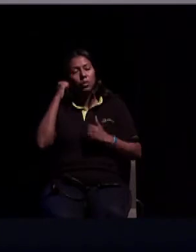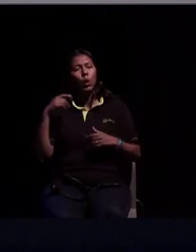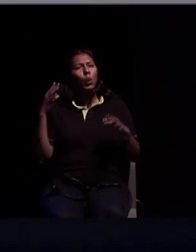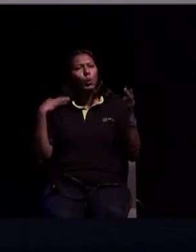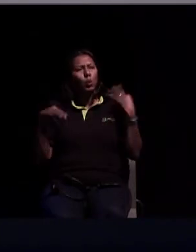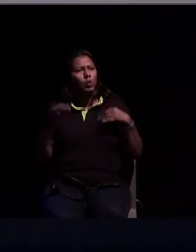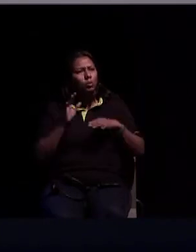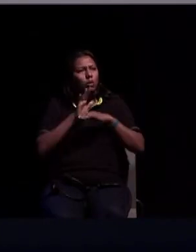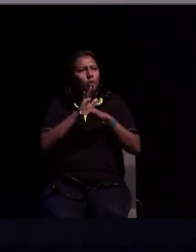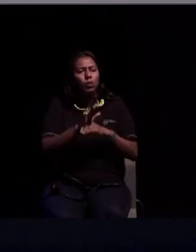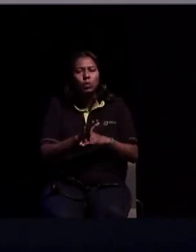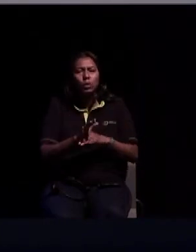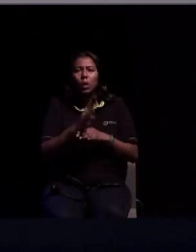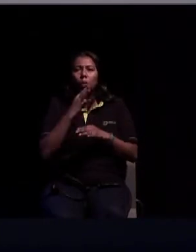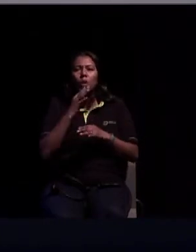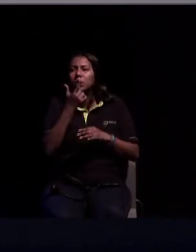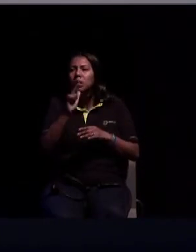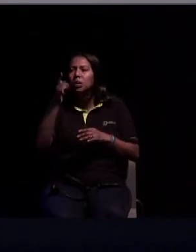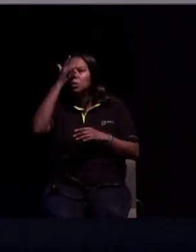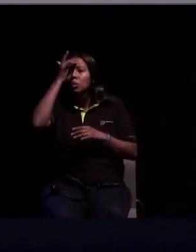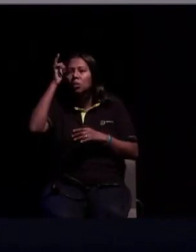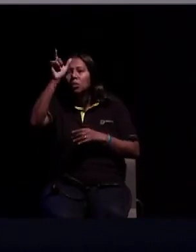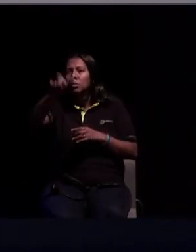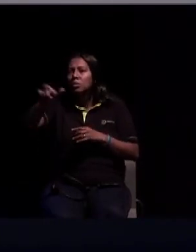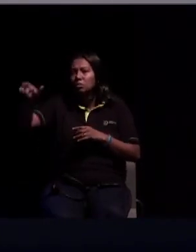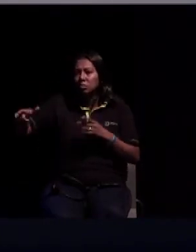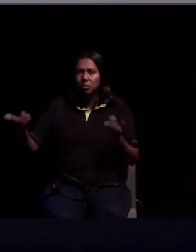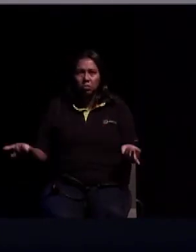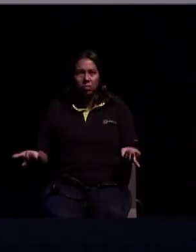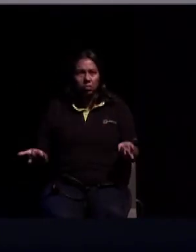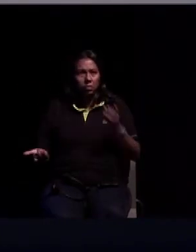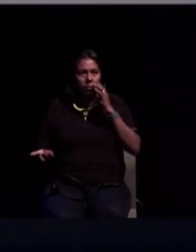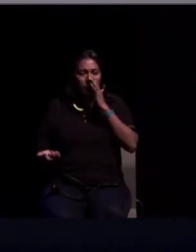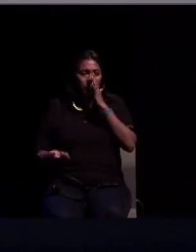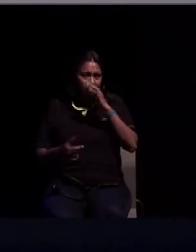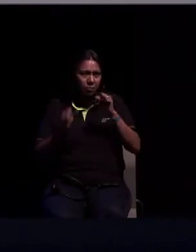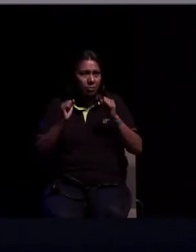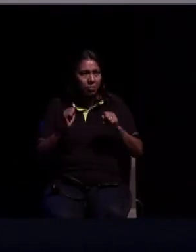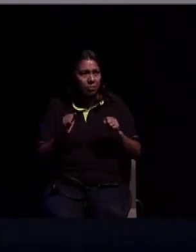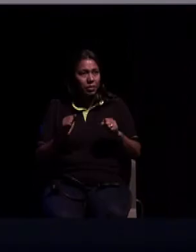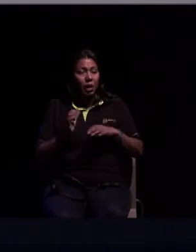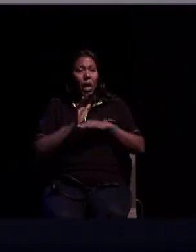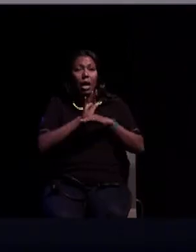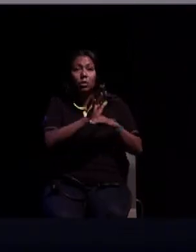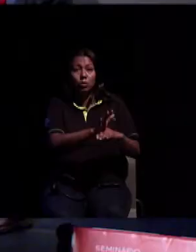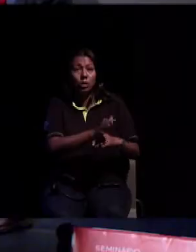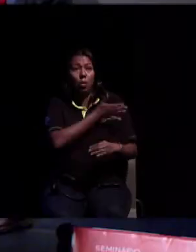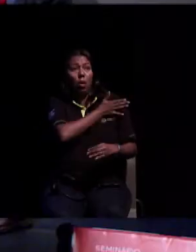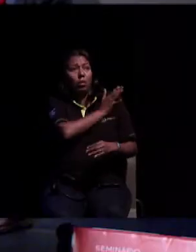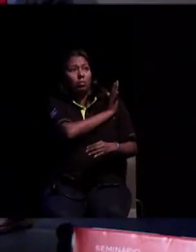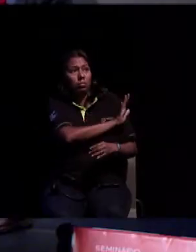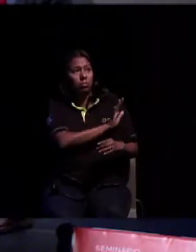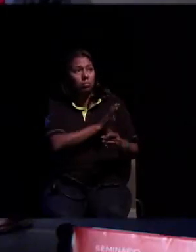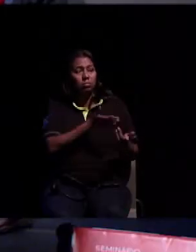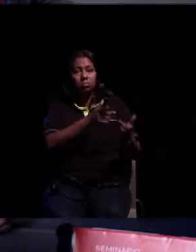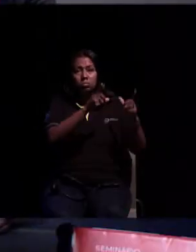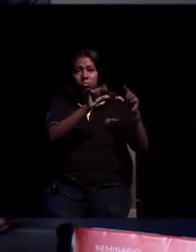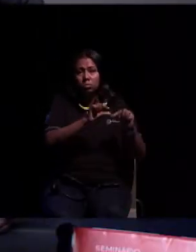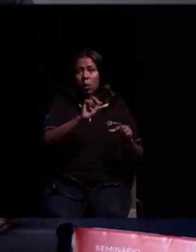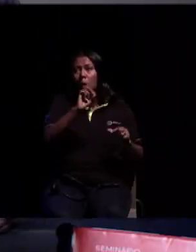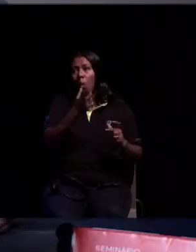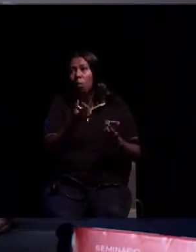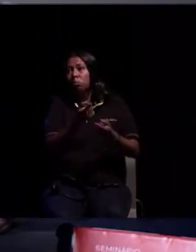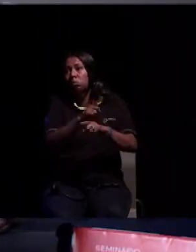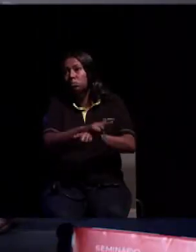para a deconstrução do racismo e, ao mesmo tempo, contribuir ainda mais para os estereótipos?